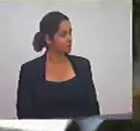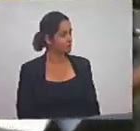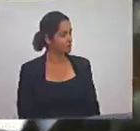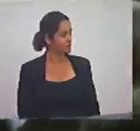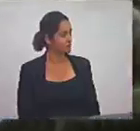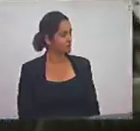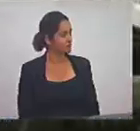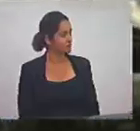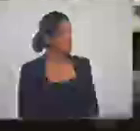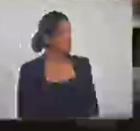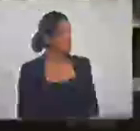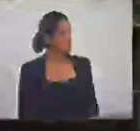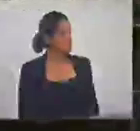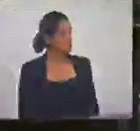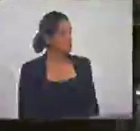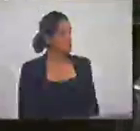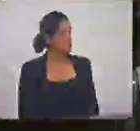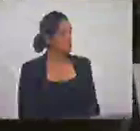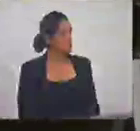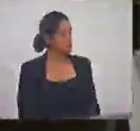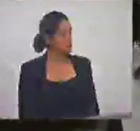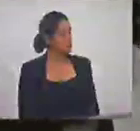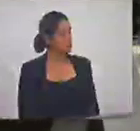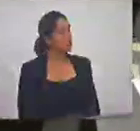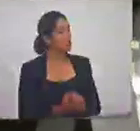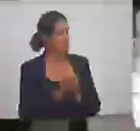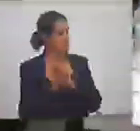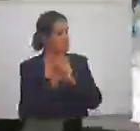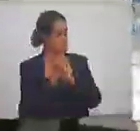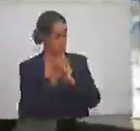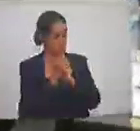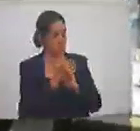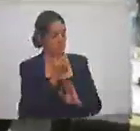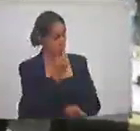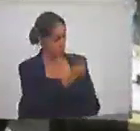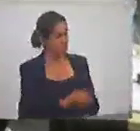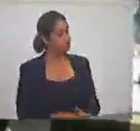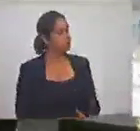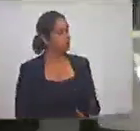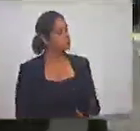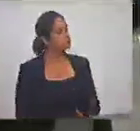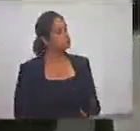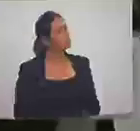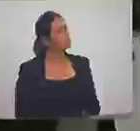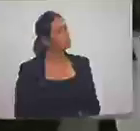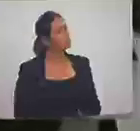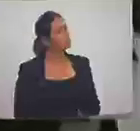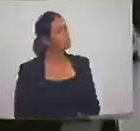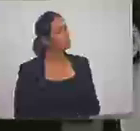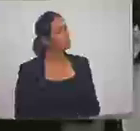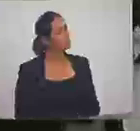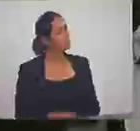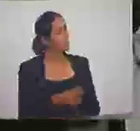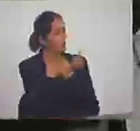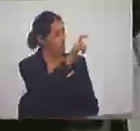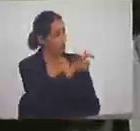Farmácia. Daniel, quero parabenizar pelas solicitações, pelos pedidos. Com Vossa Excelência no papel de